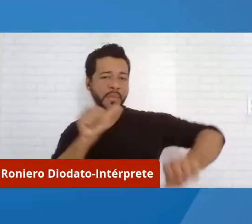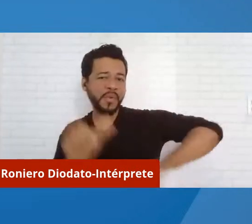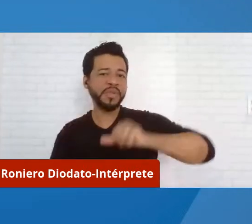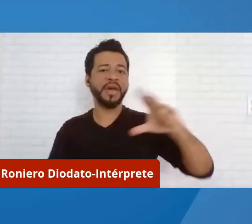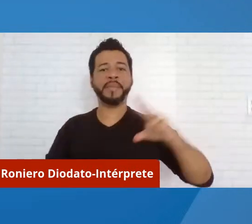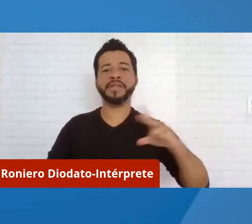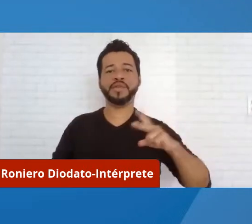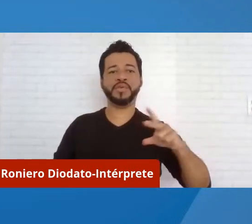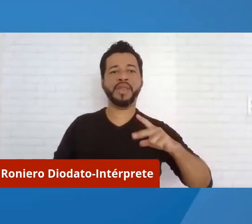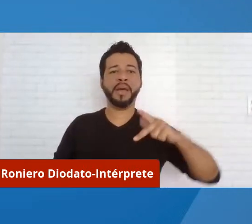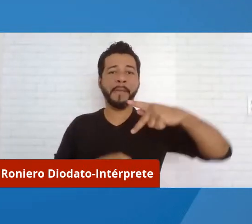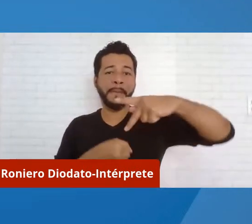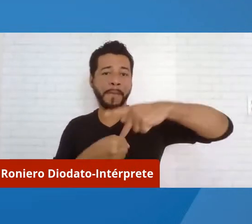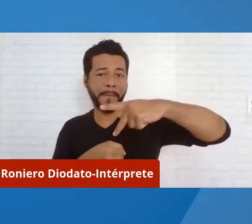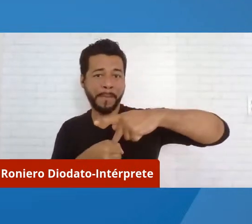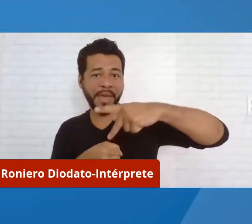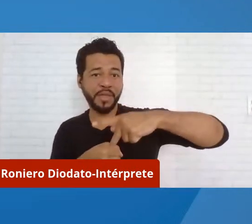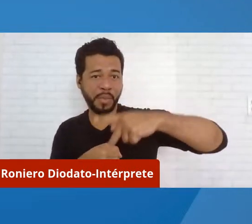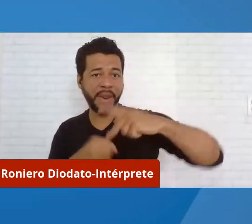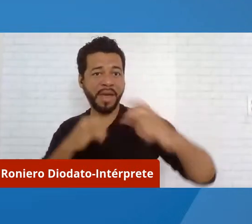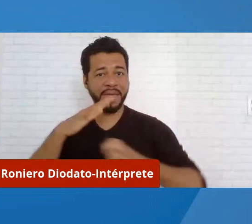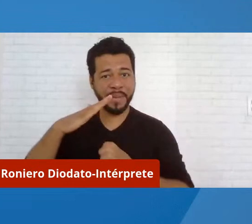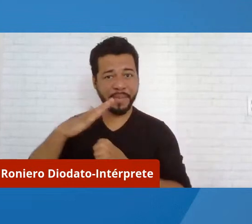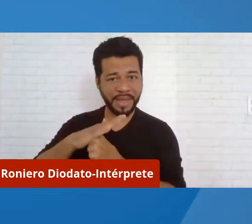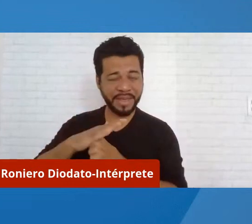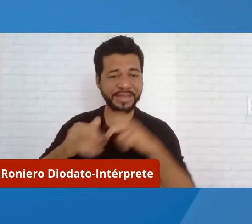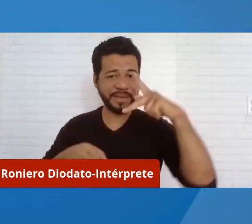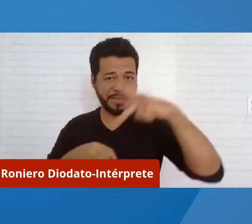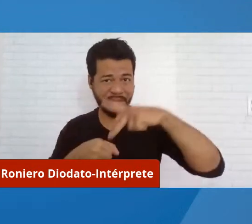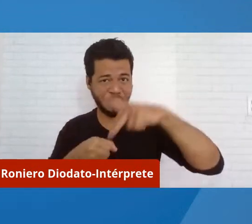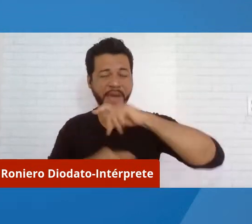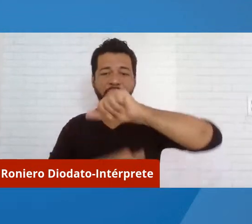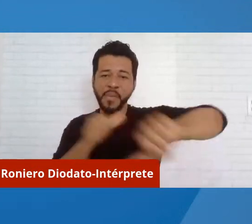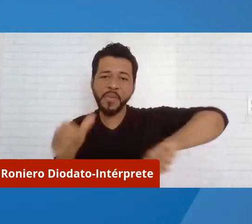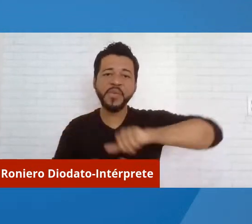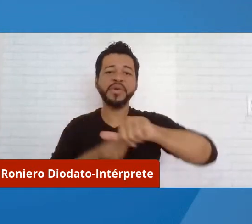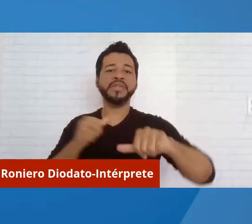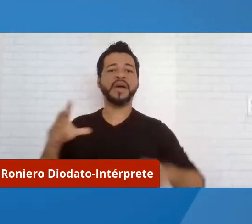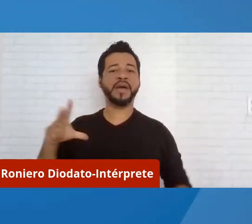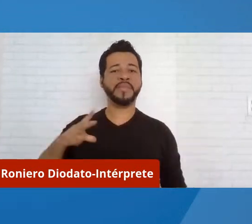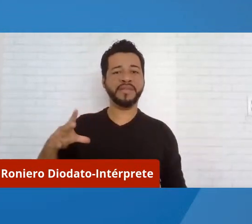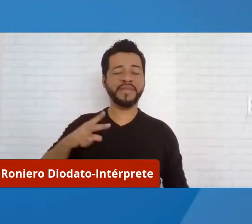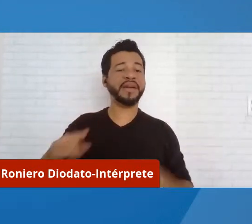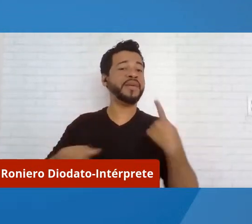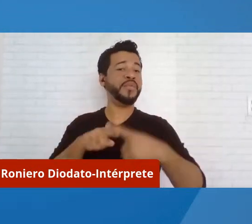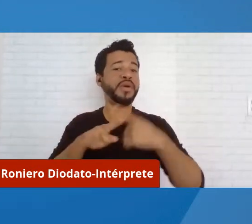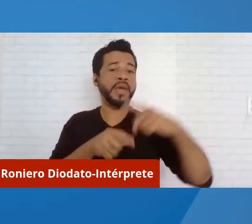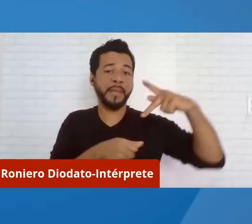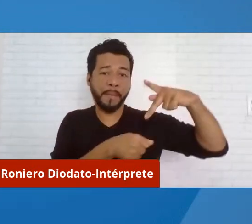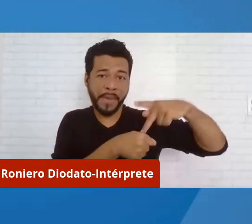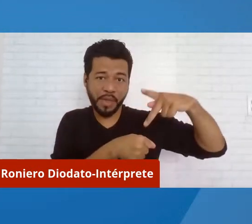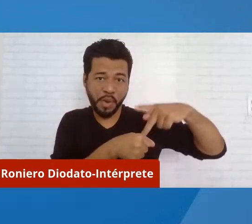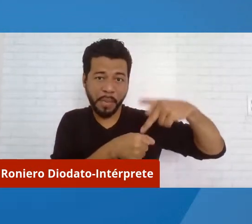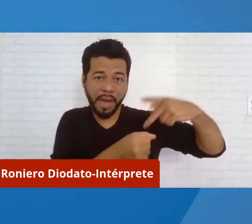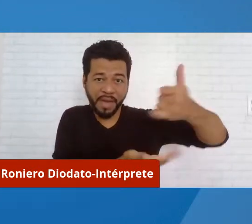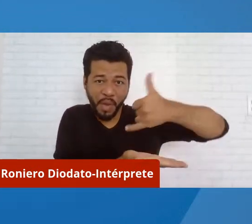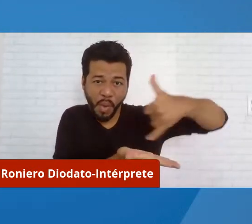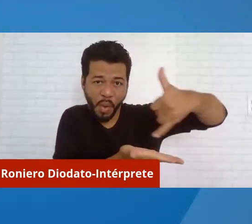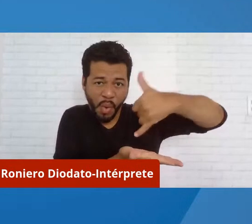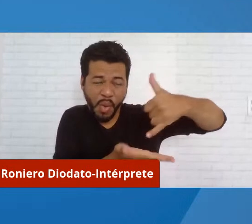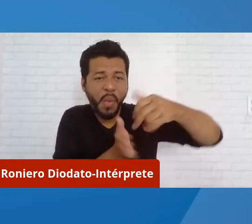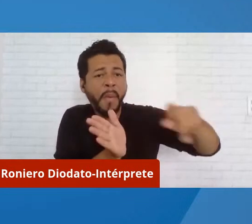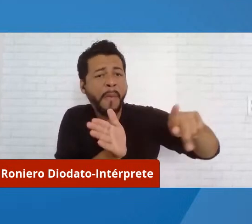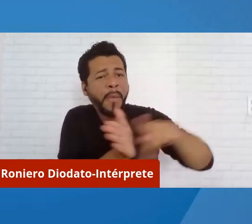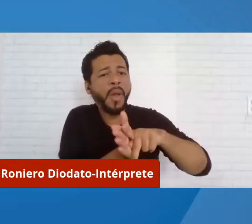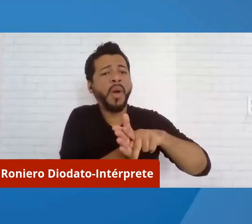que é estratégica, é fundamental. Petrobras construída pelo povo brasileiro, pelos recursos do povo brasileiro, através do